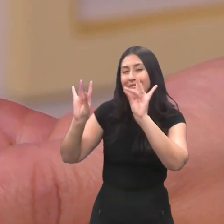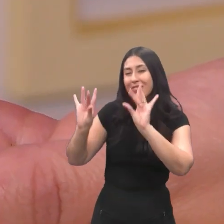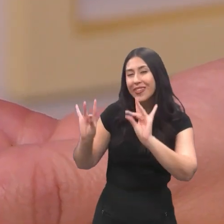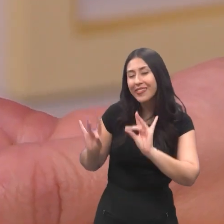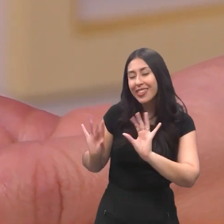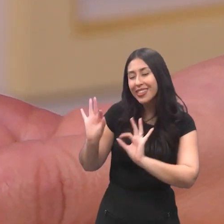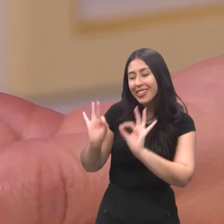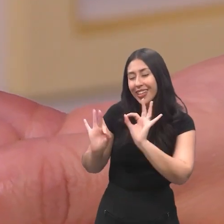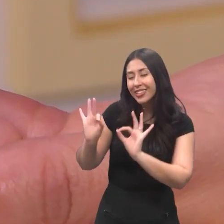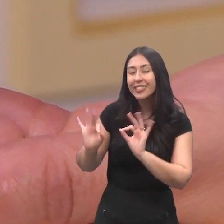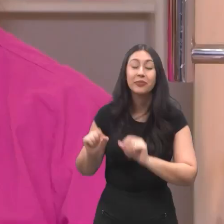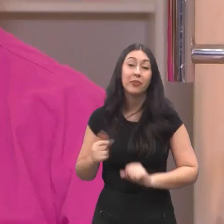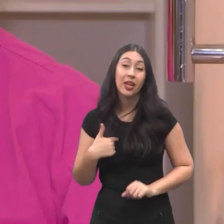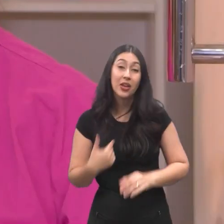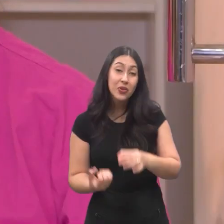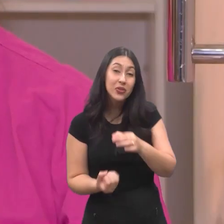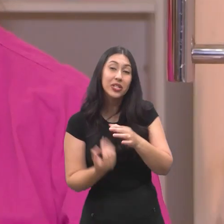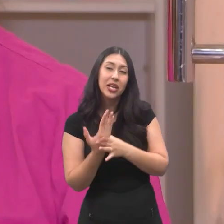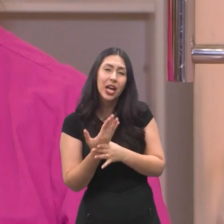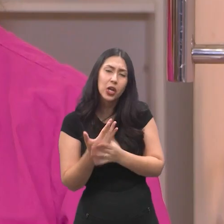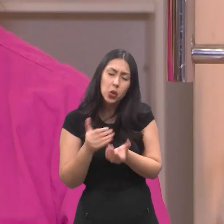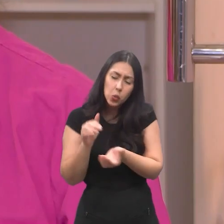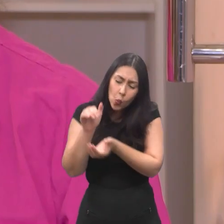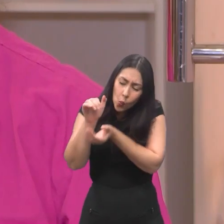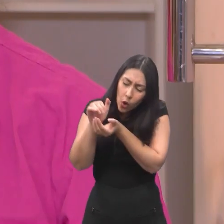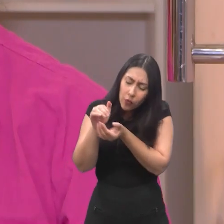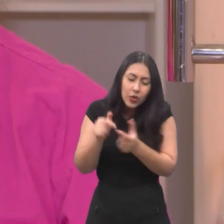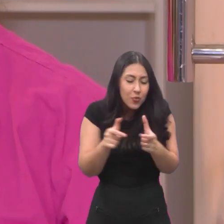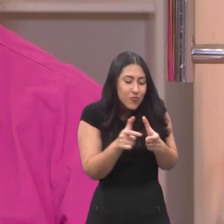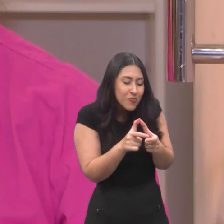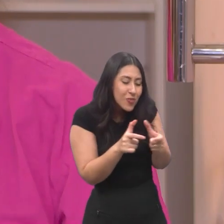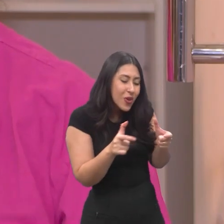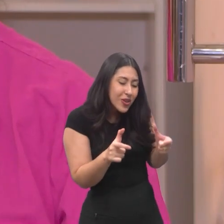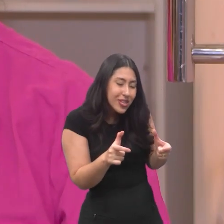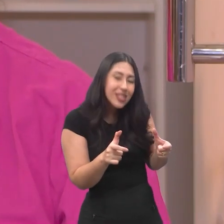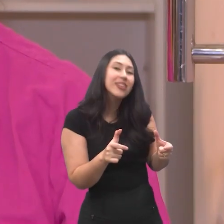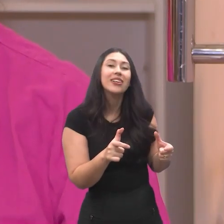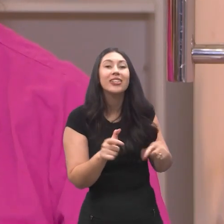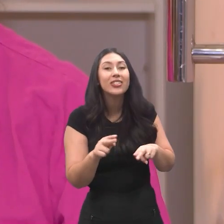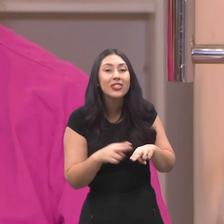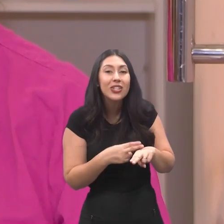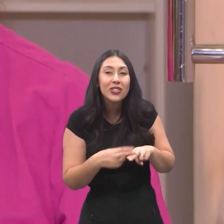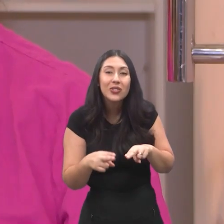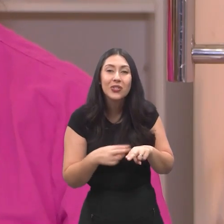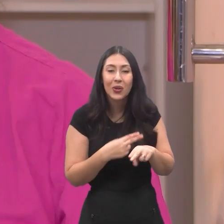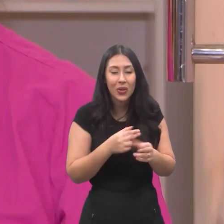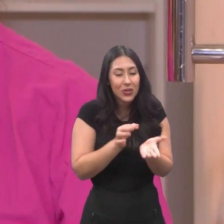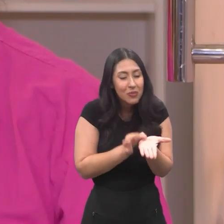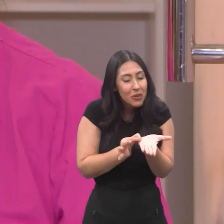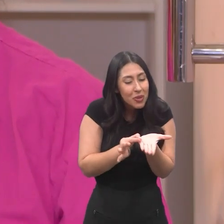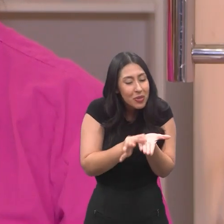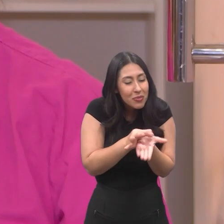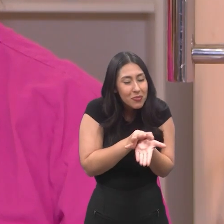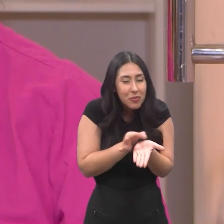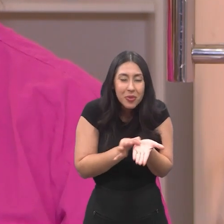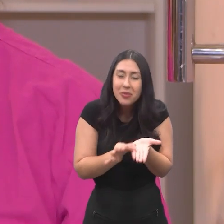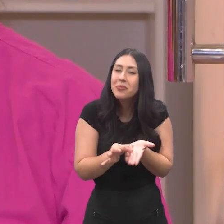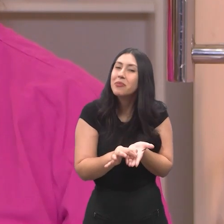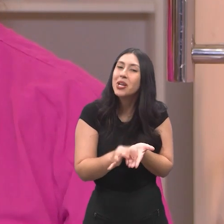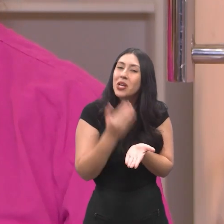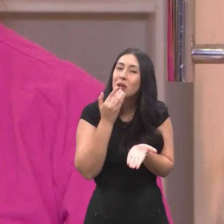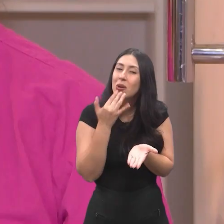lembranças personalizadas. Eu criei pequenos ovinhos, barrinhas de chocolate com